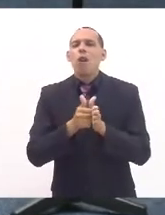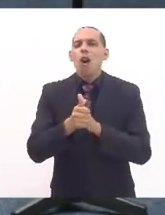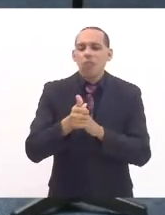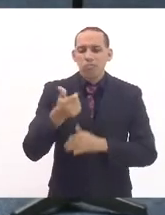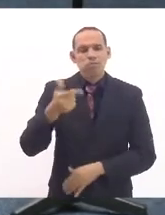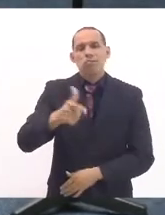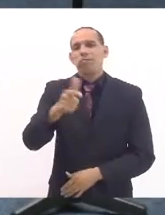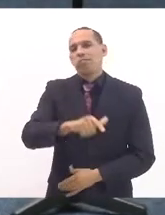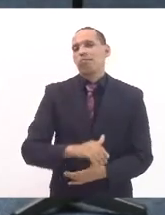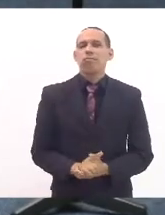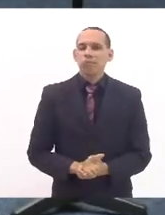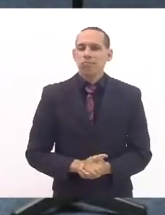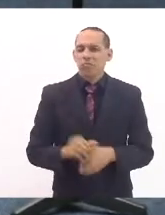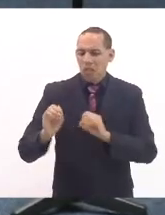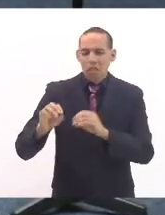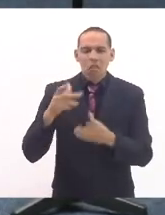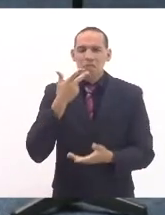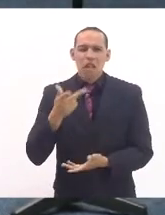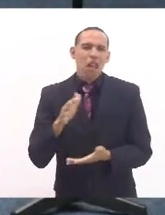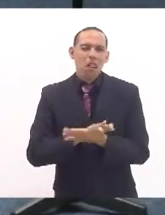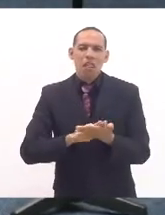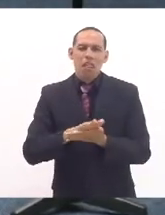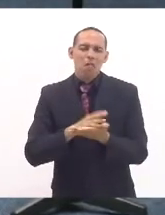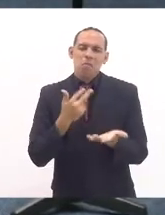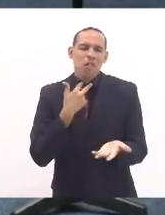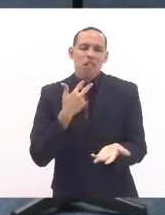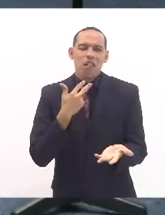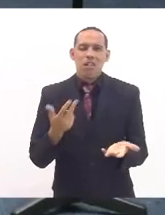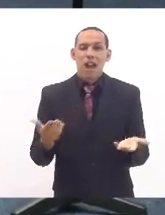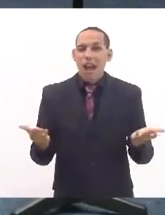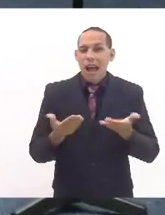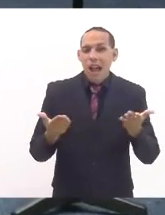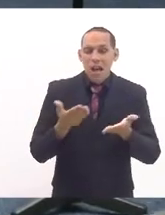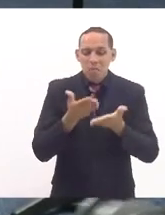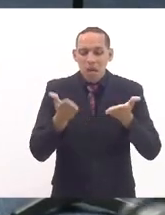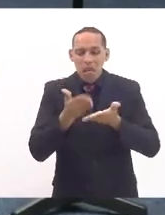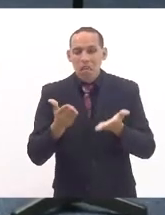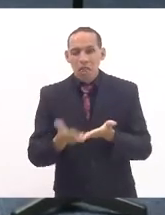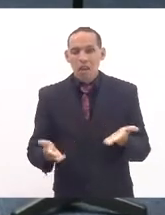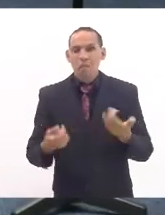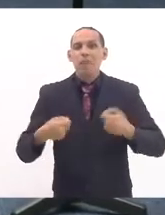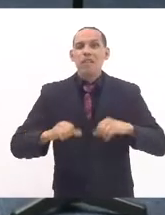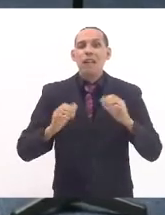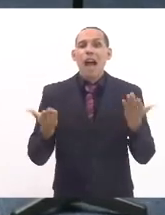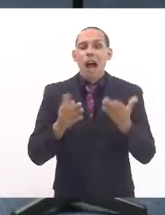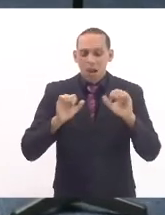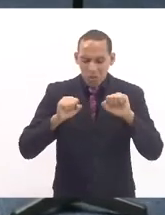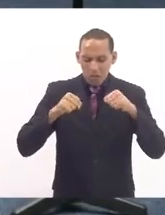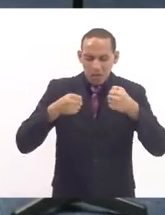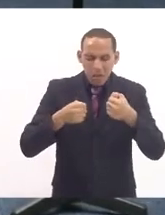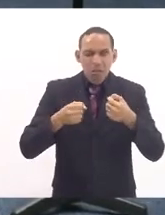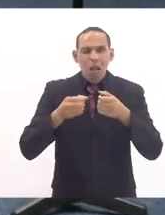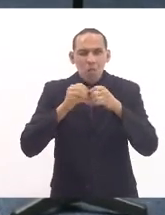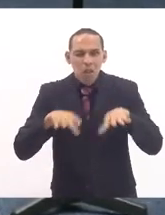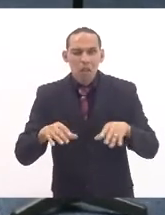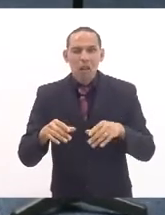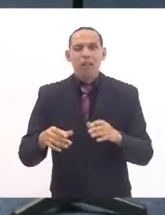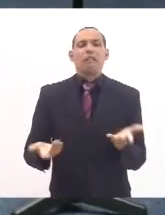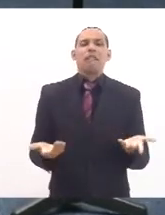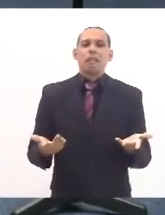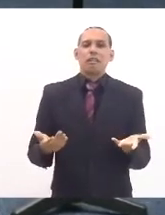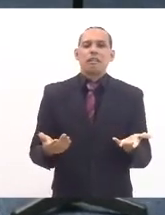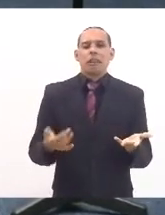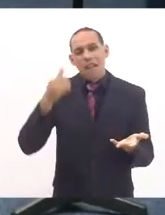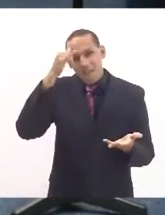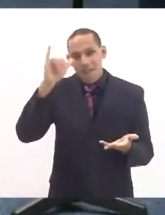sobre educação. Uma geração perdida que agora vai ter que correr atrás do prejuízo. E quem se ferrou ainda mais